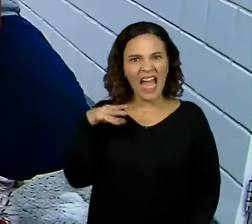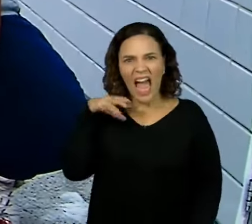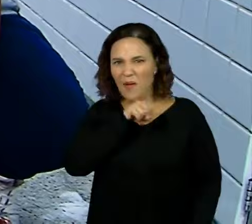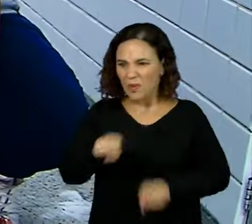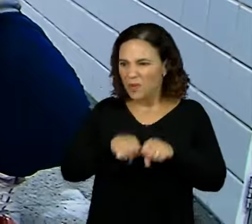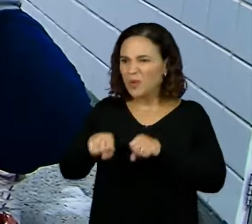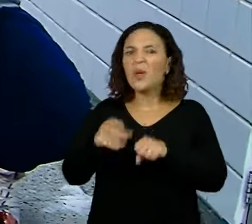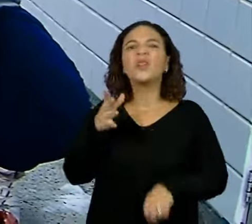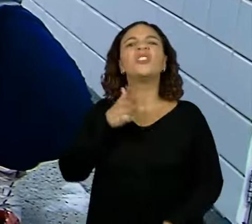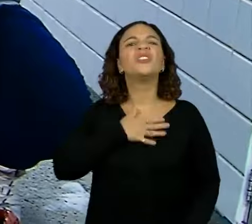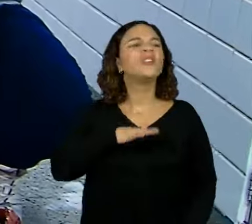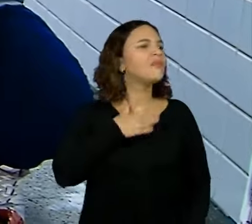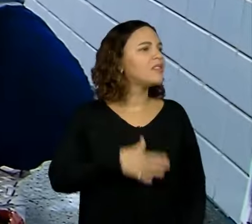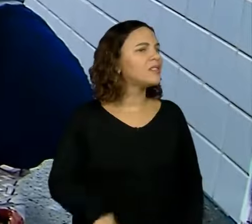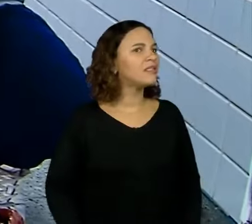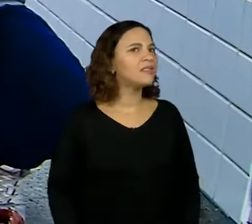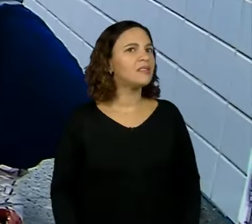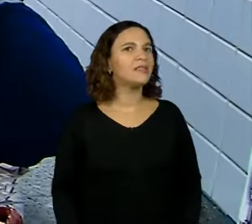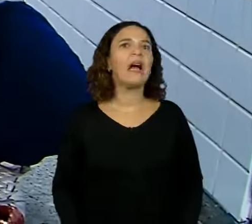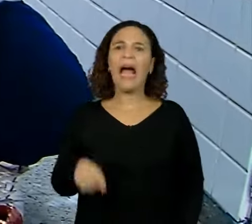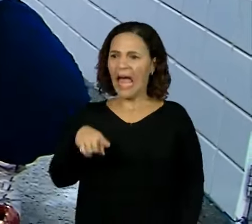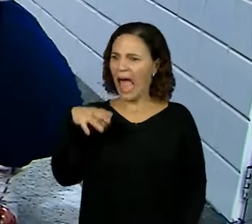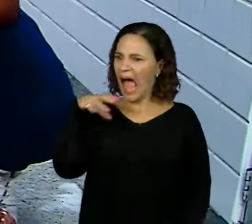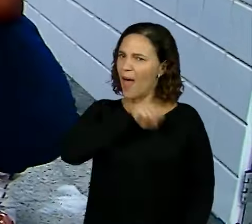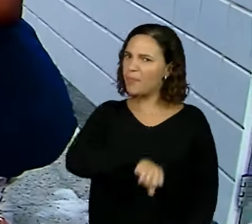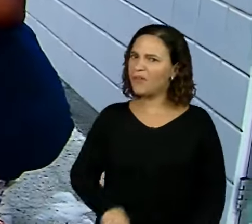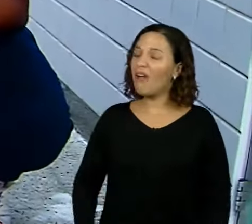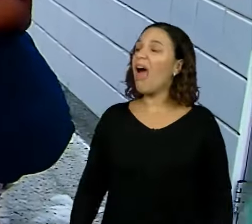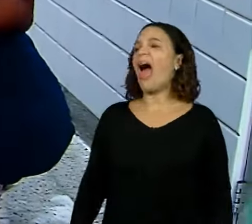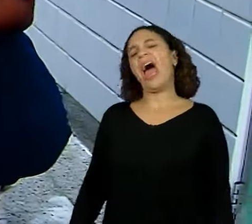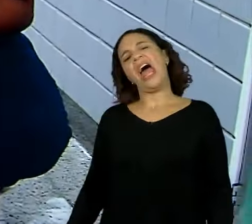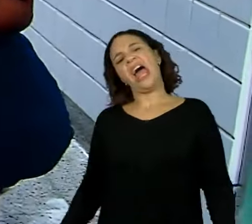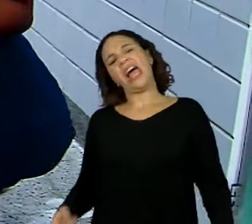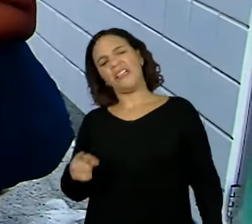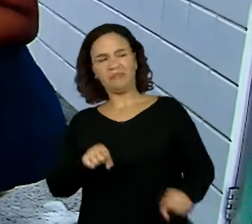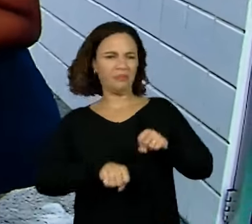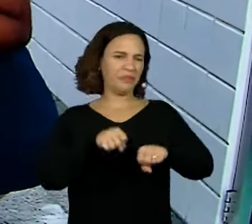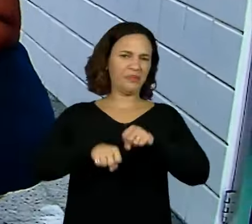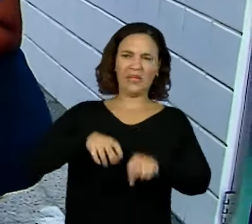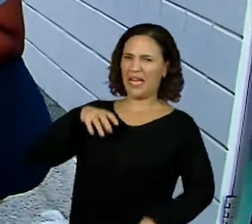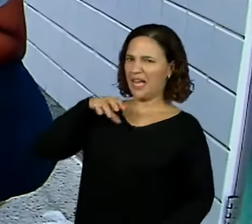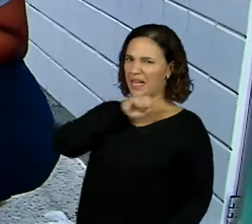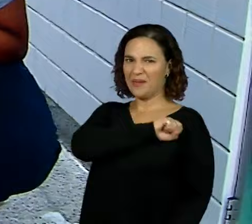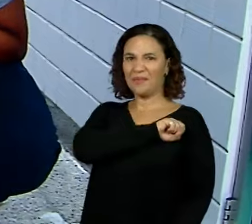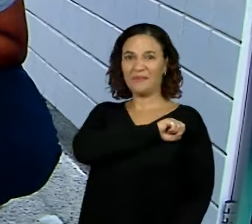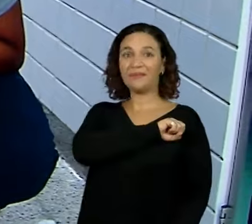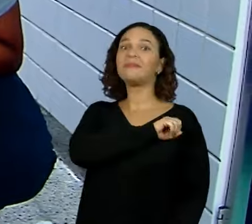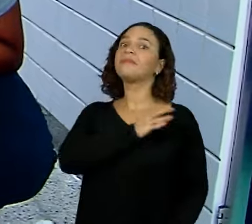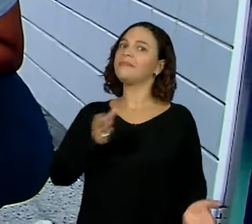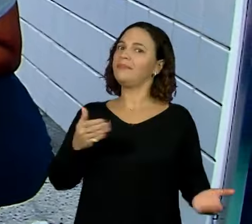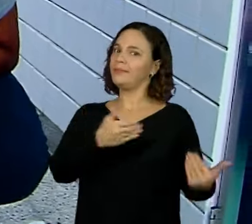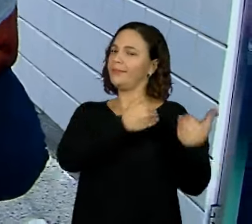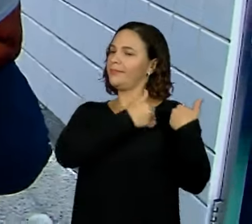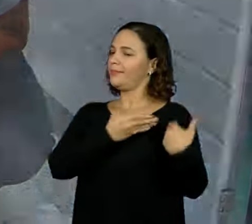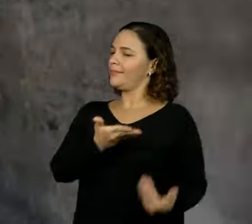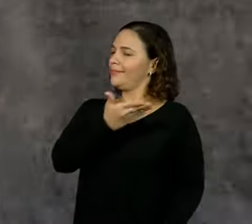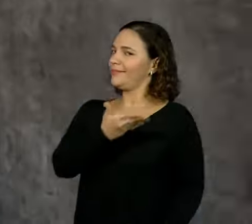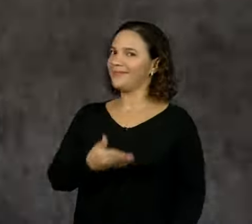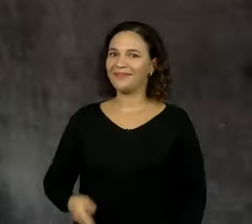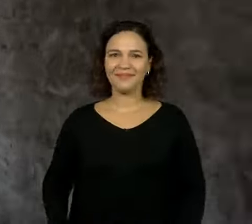ou devagar na motoca? É uma motoca rápida. A motoca é rápida, então a resposta está com o Bernardo.